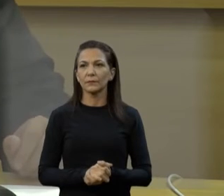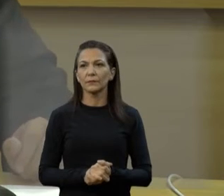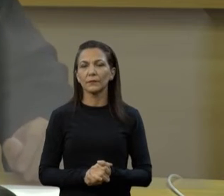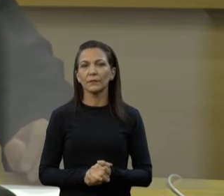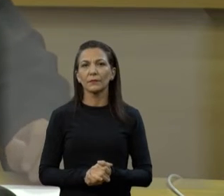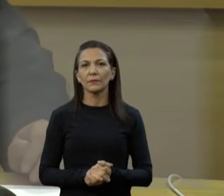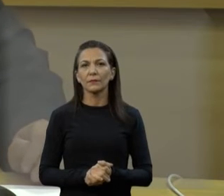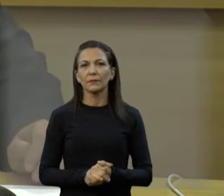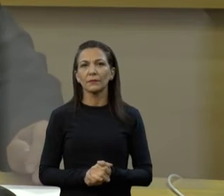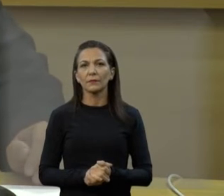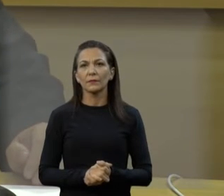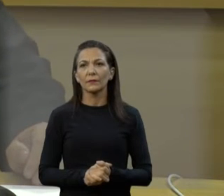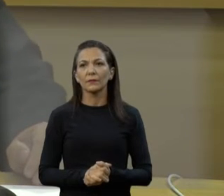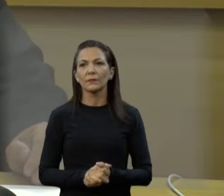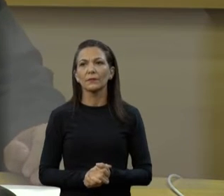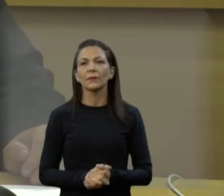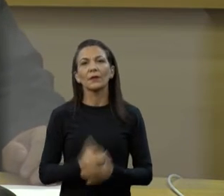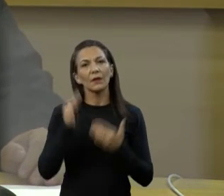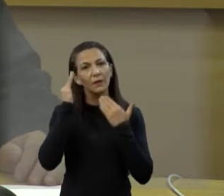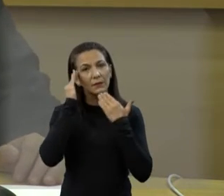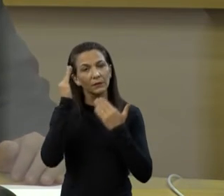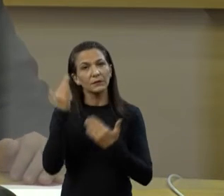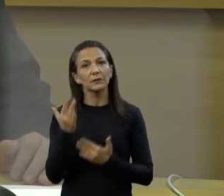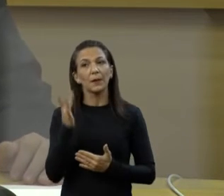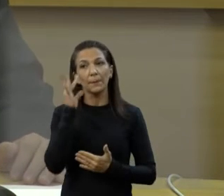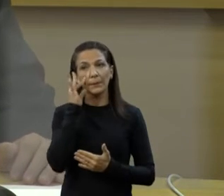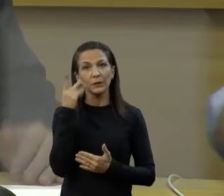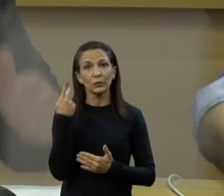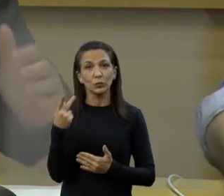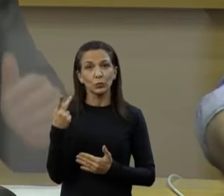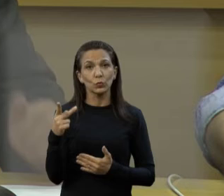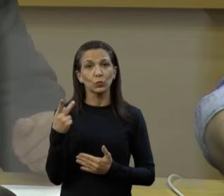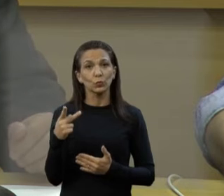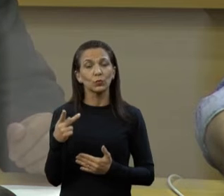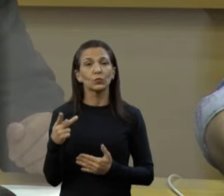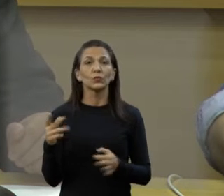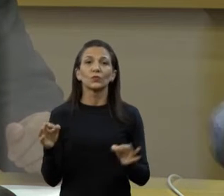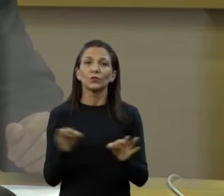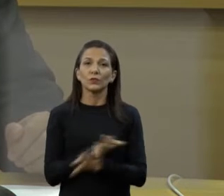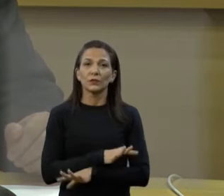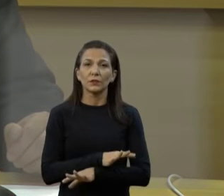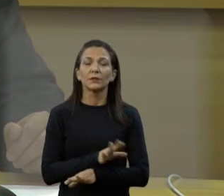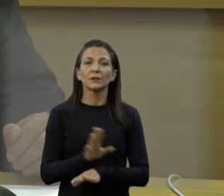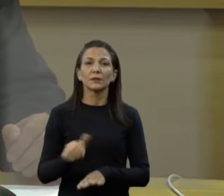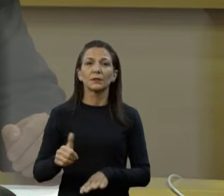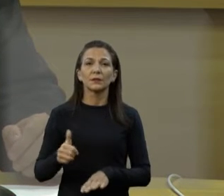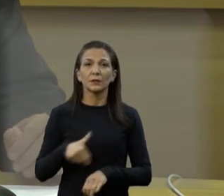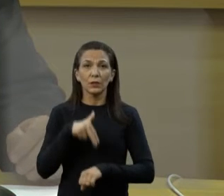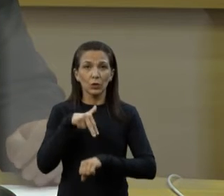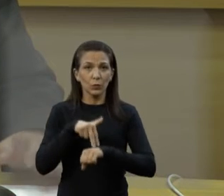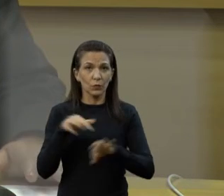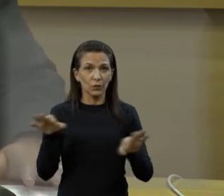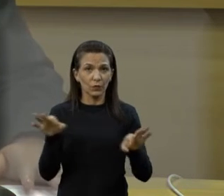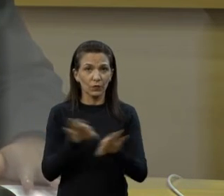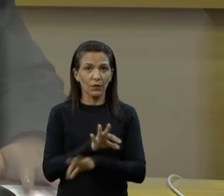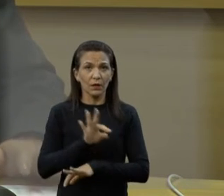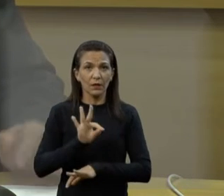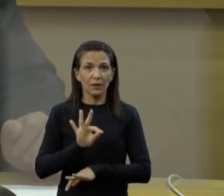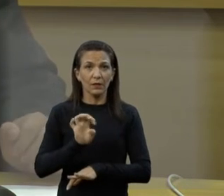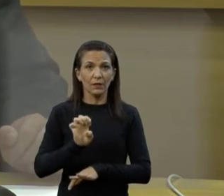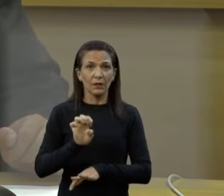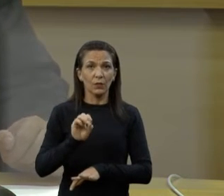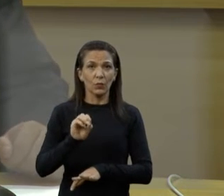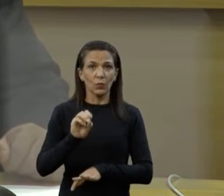agradecer mais uma vez a tua presença seja sempre bem vindo tão terminado a Tribuna Popular o senhor